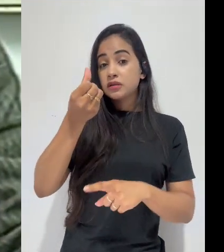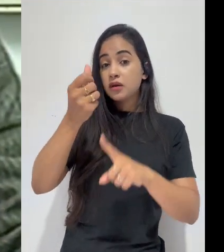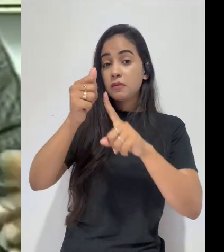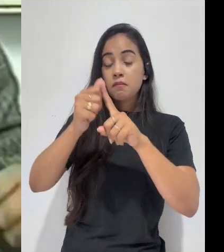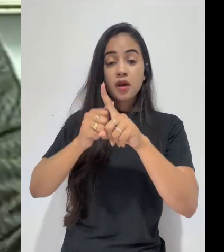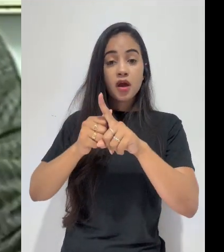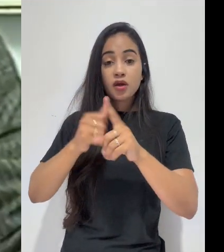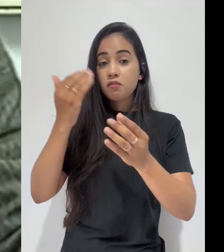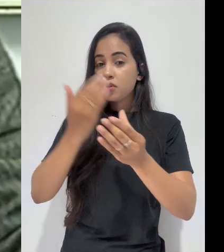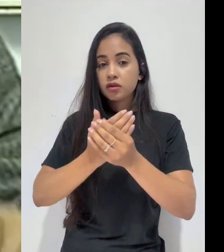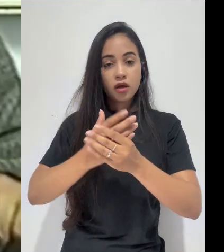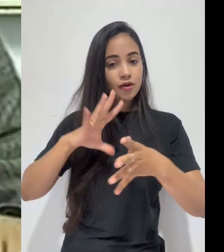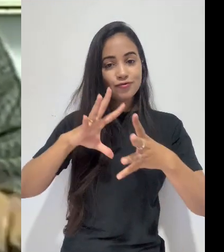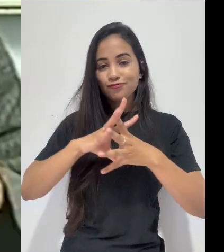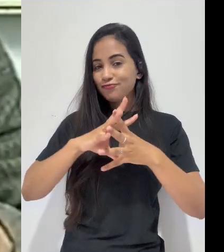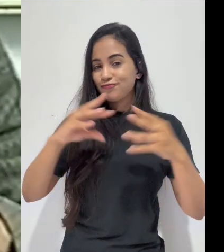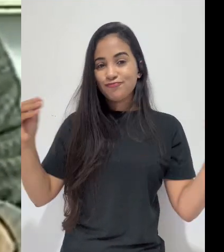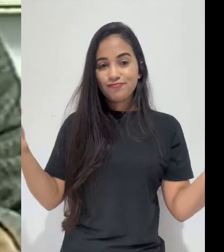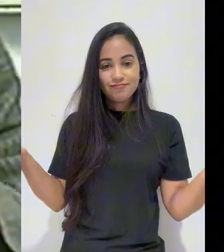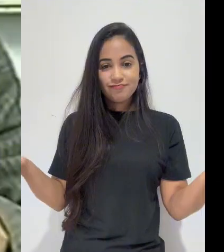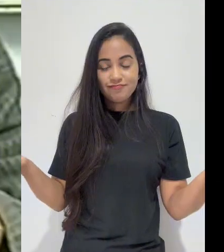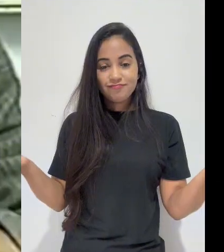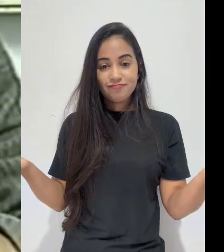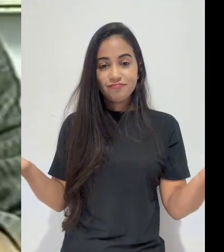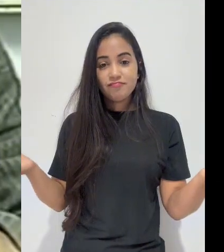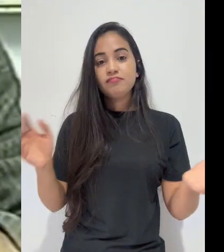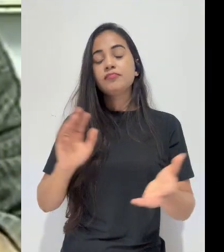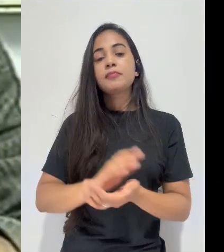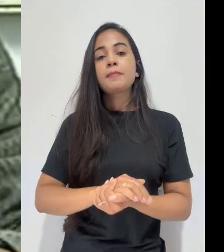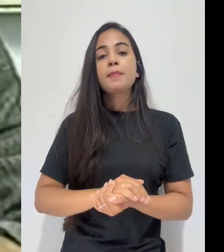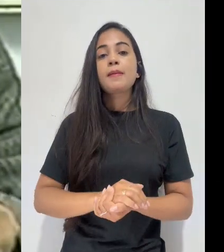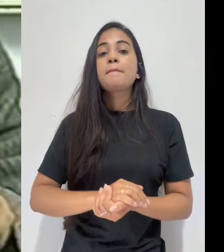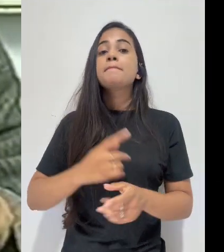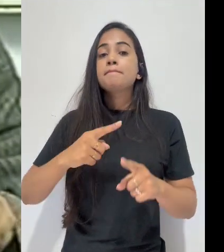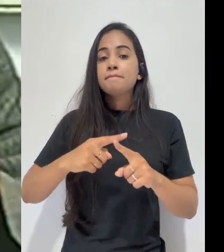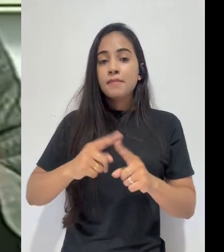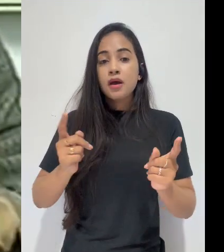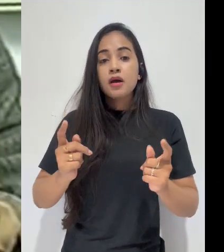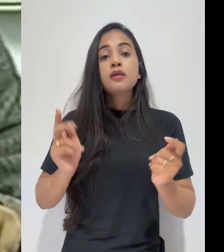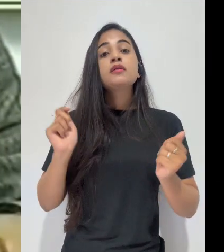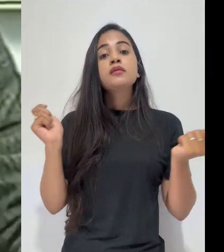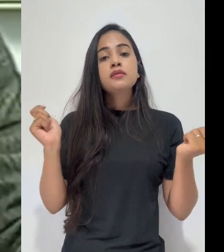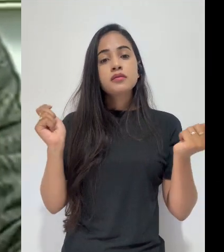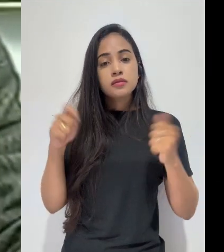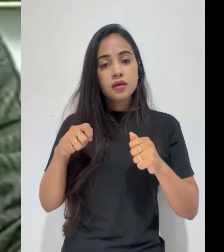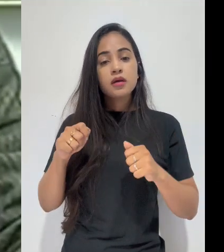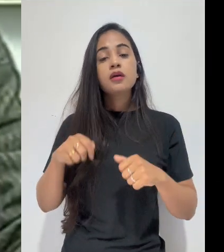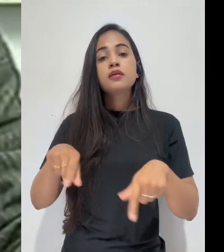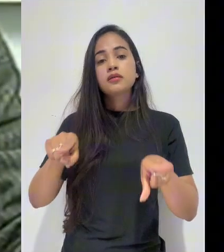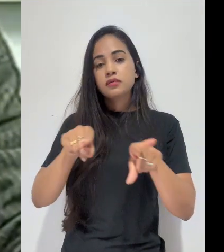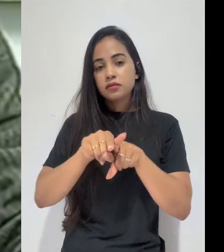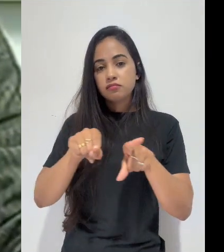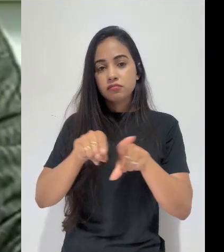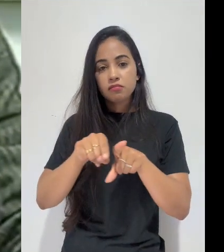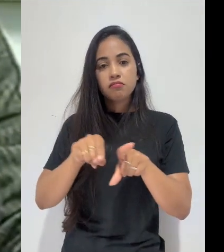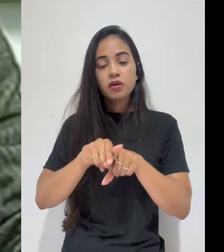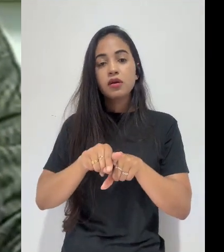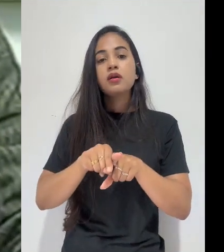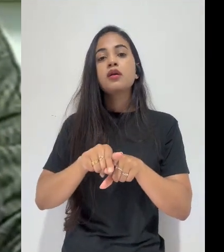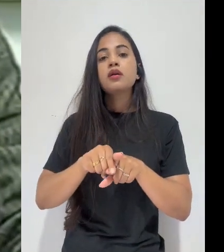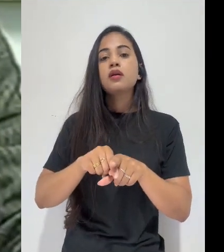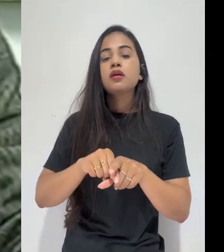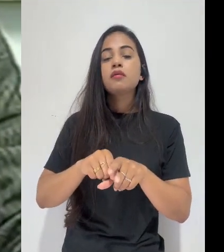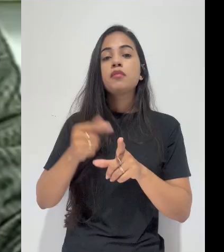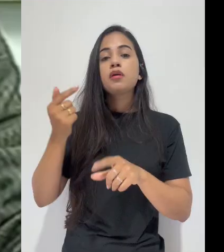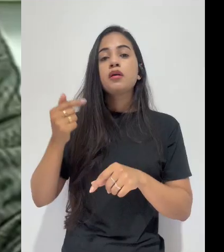meses. Entendo que ainda é possível buscar uma reparação